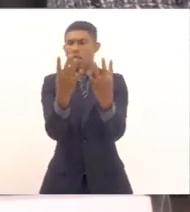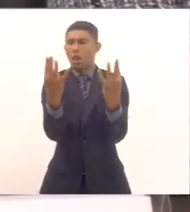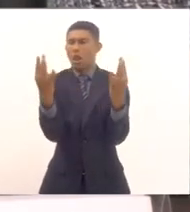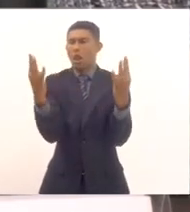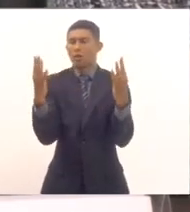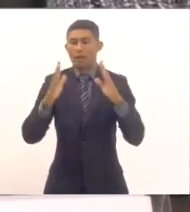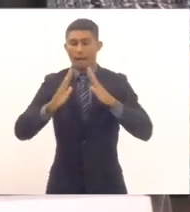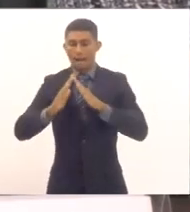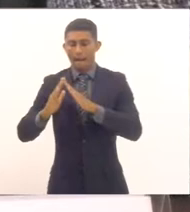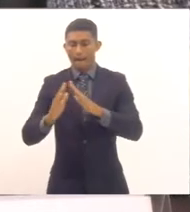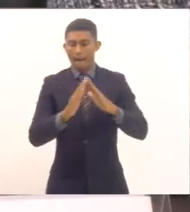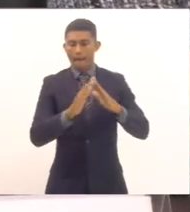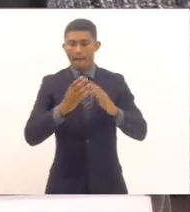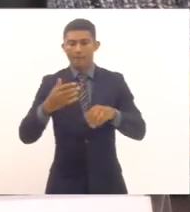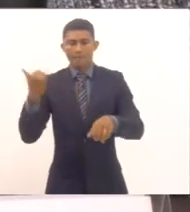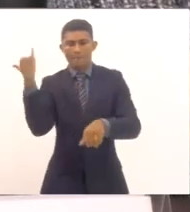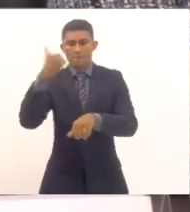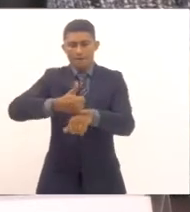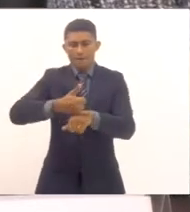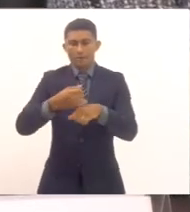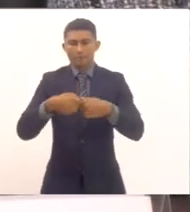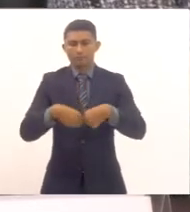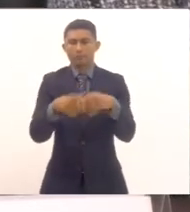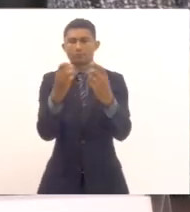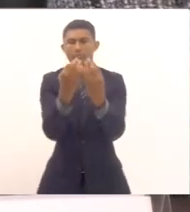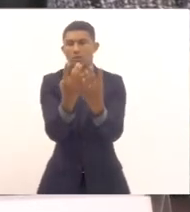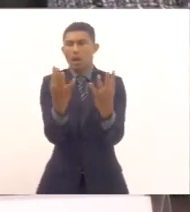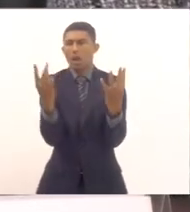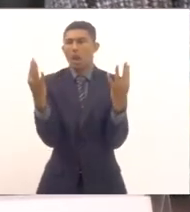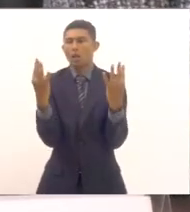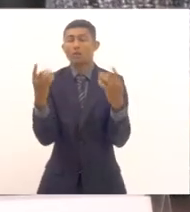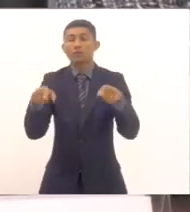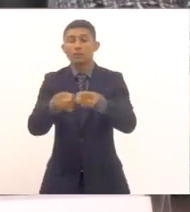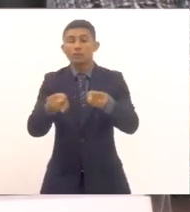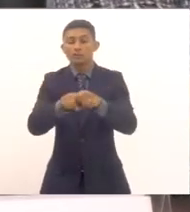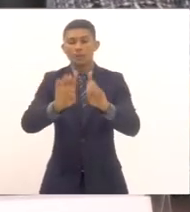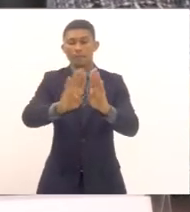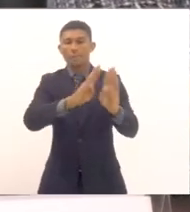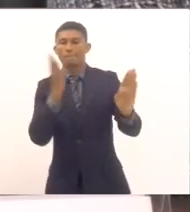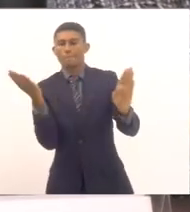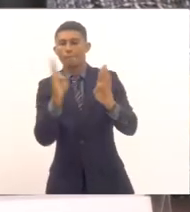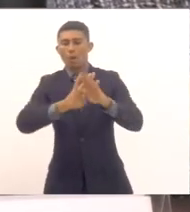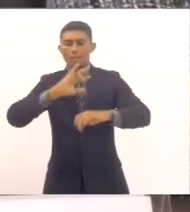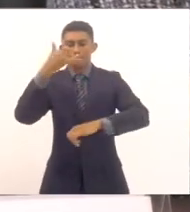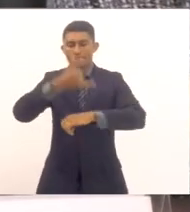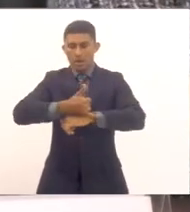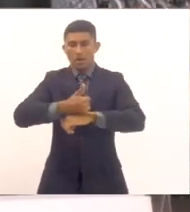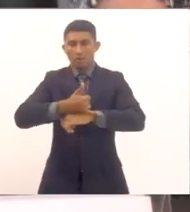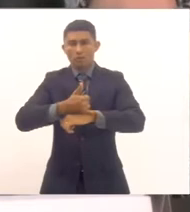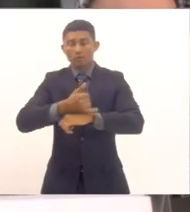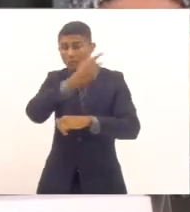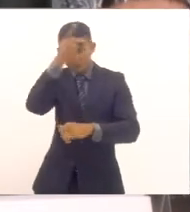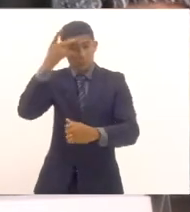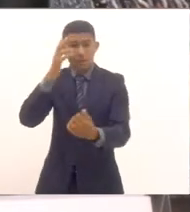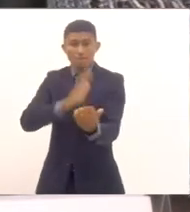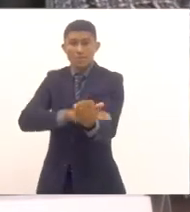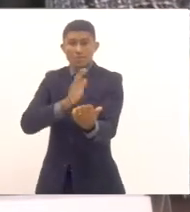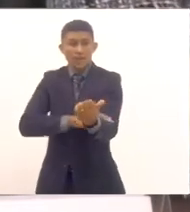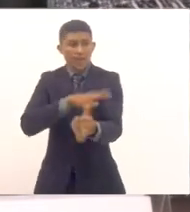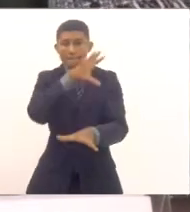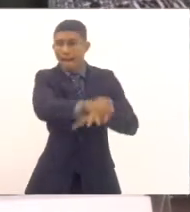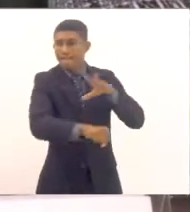casas e as portas metálicas das garagens em